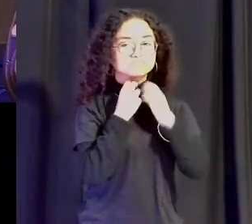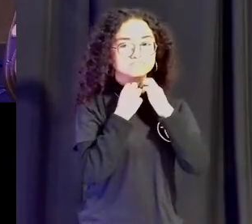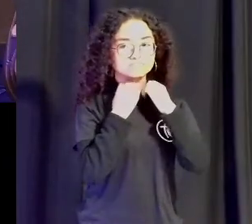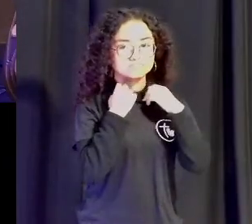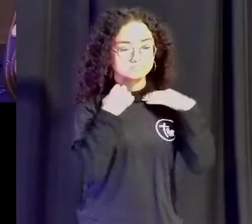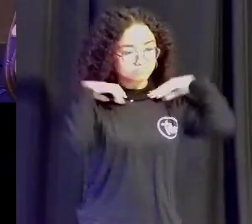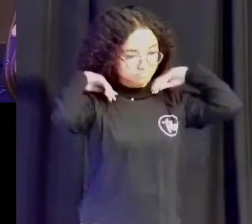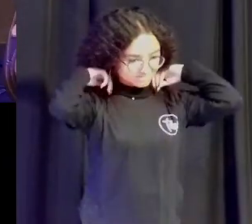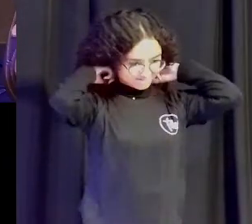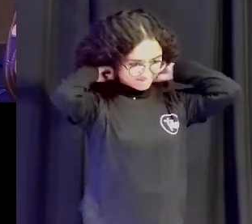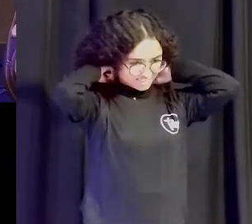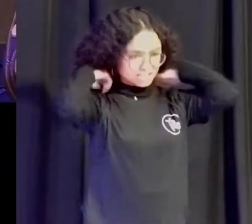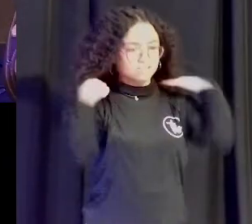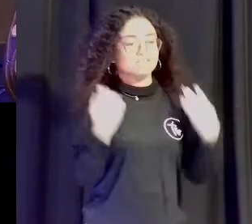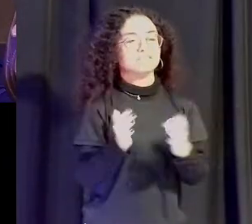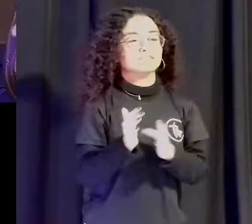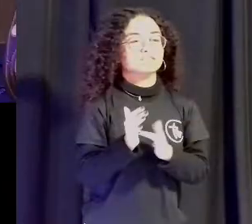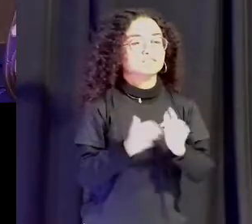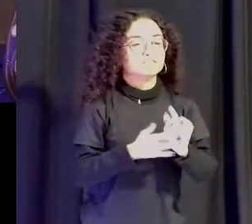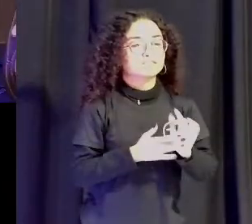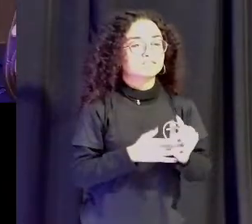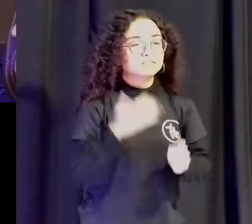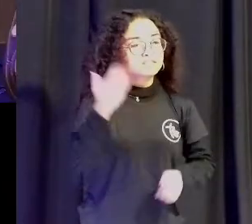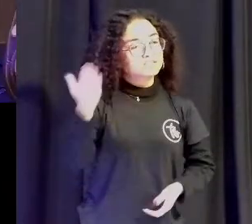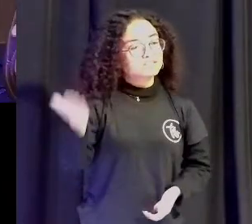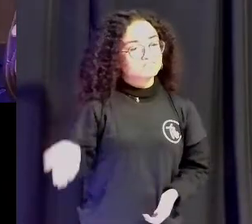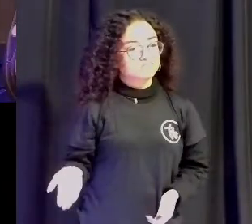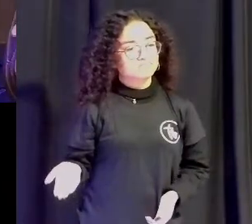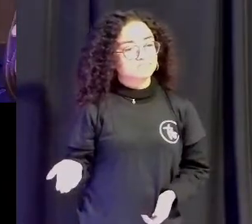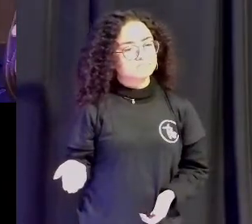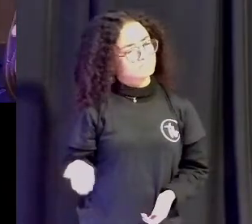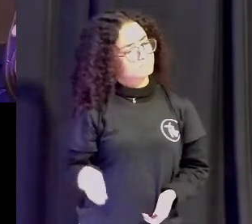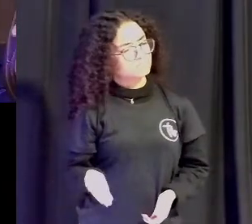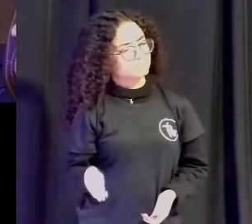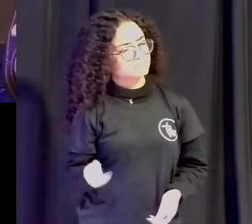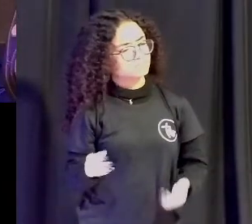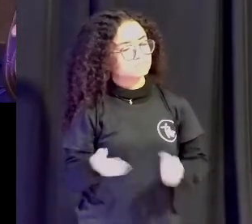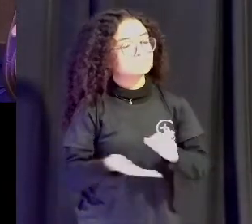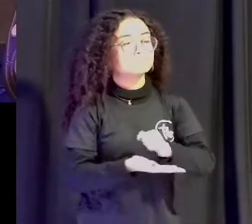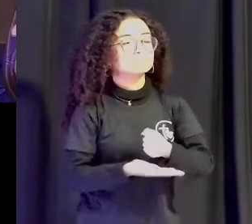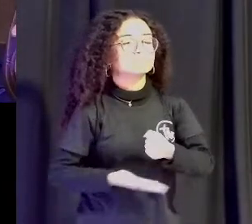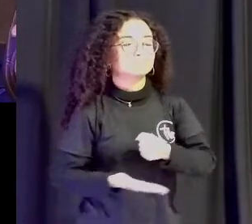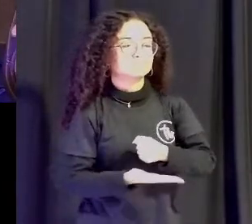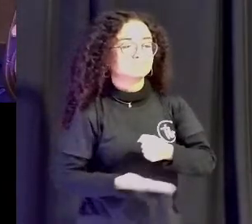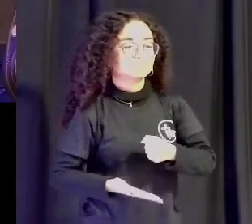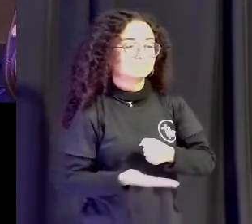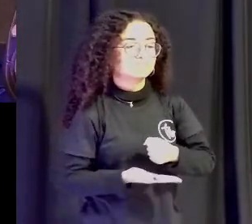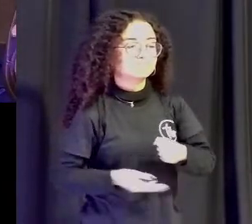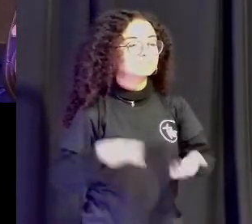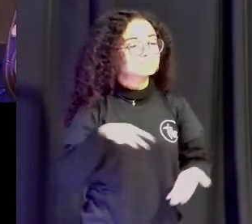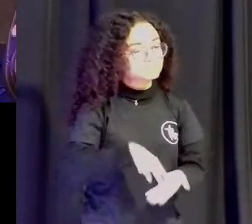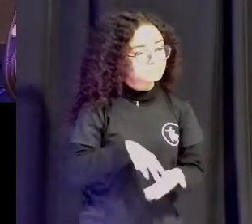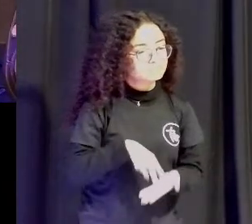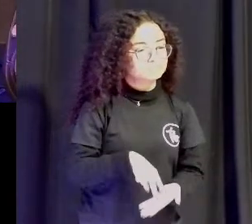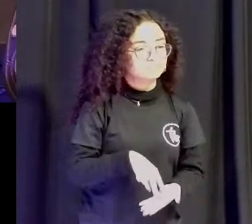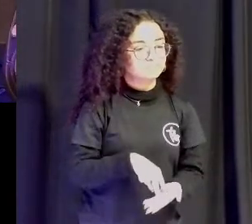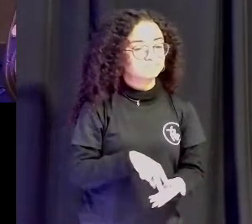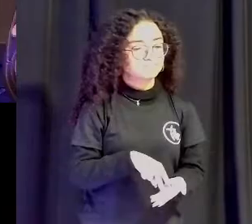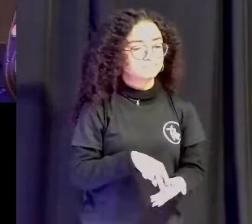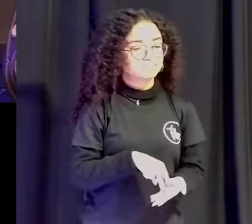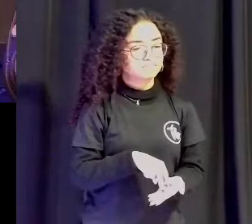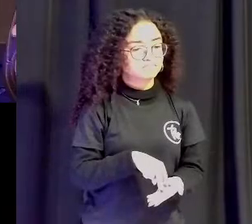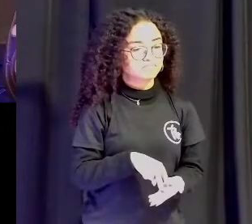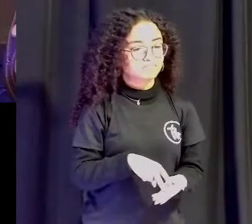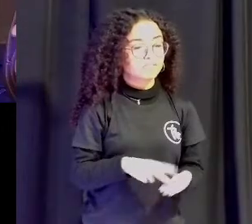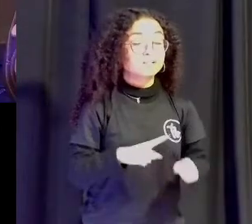Ele está lá como seu fundamento, como seu alicerce. Então é Ele